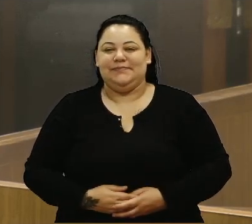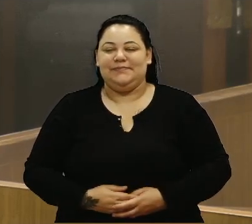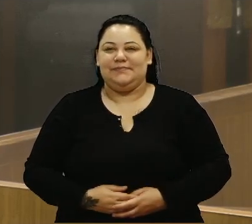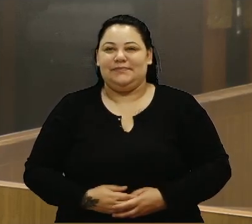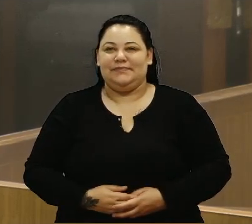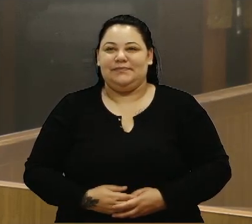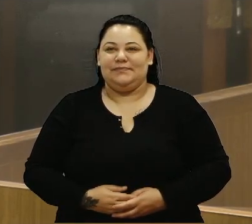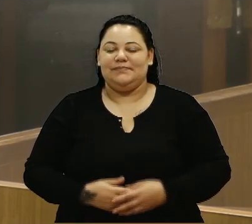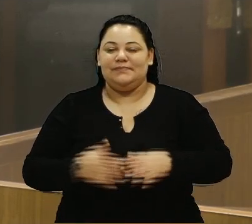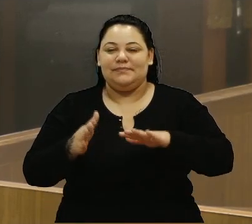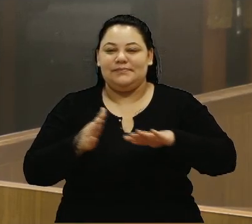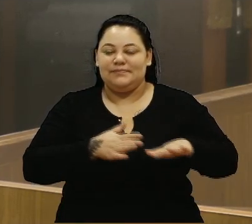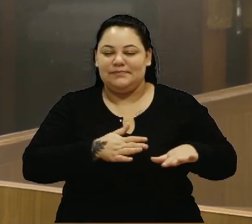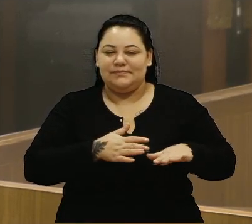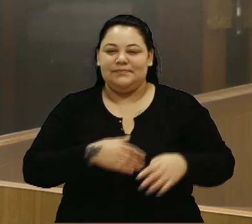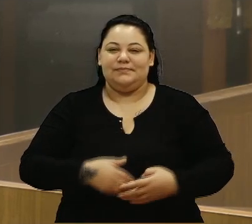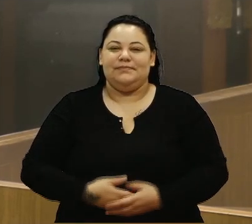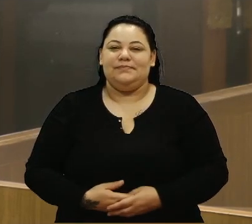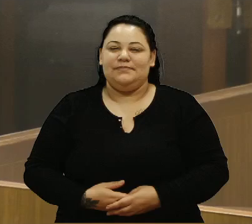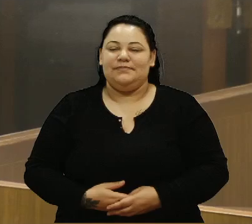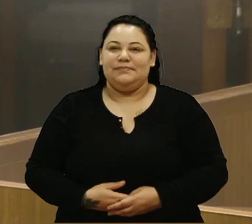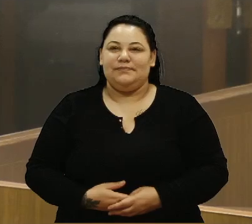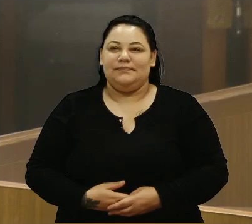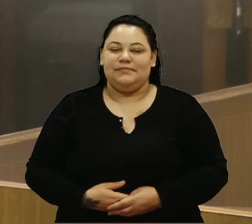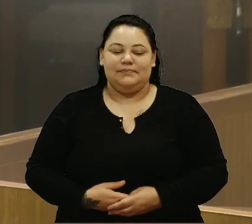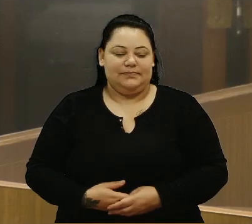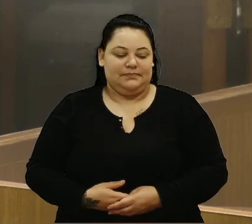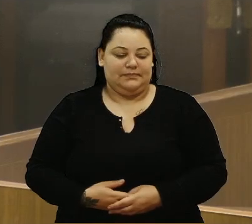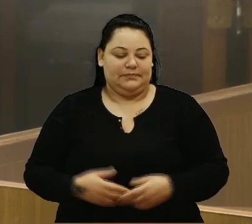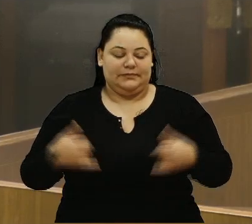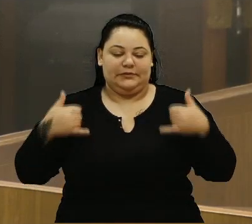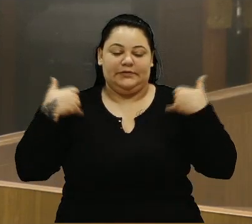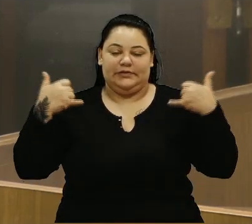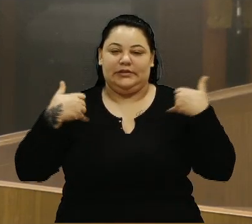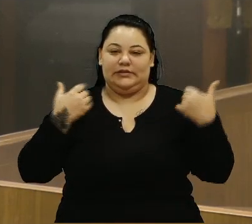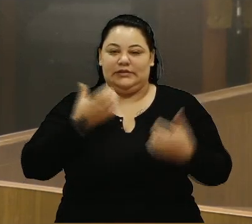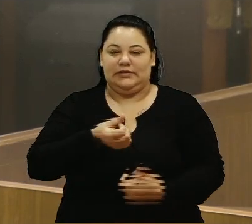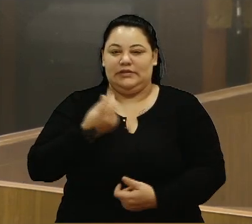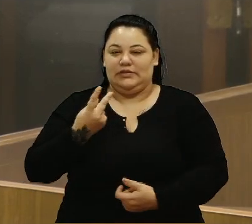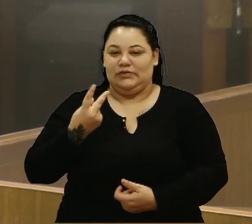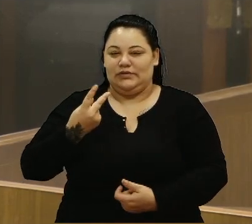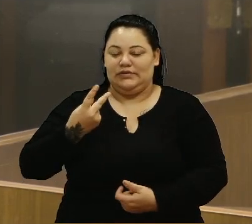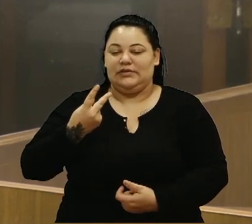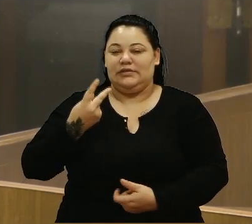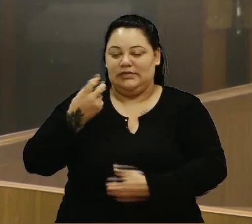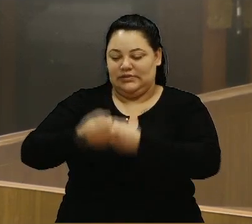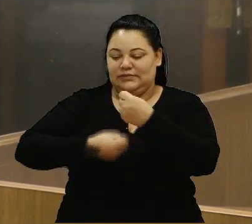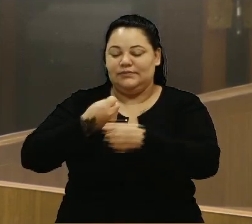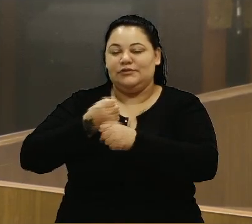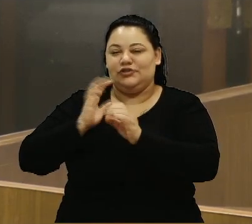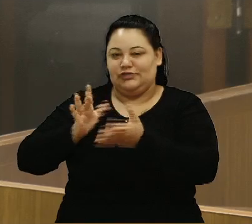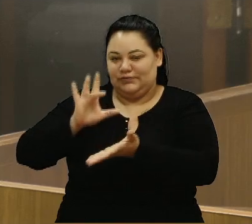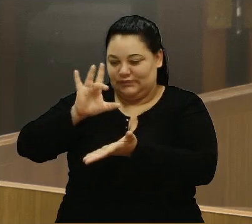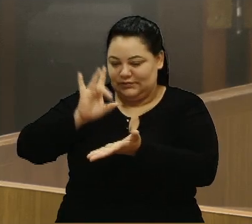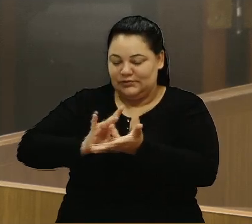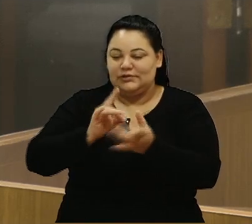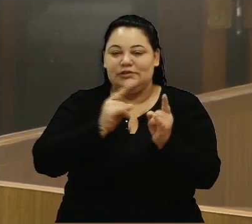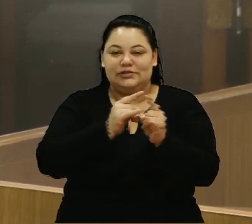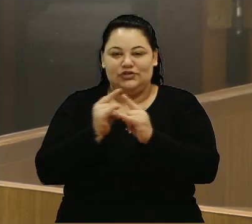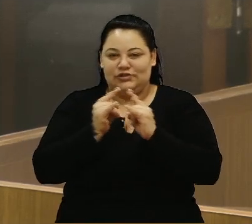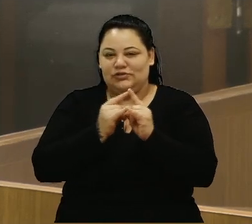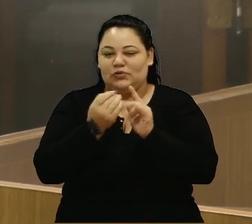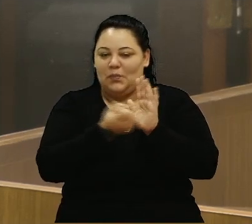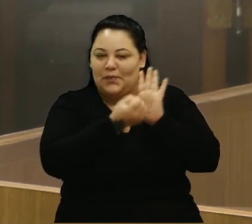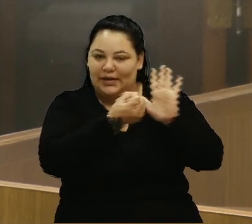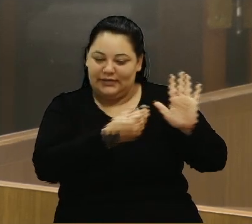Câmara de Vereadores, aniversário, 62 anos dessa entidade que faz a diferença em